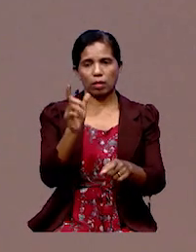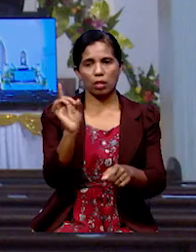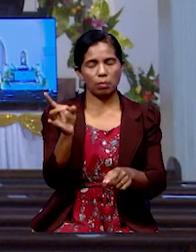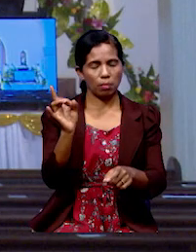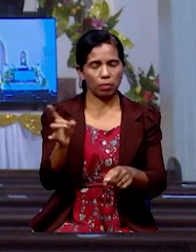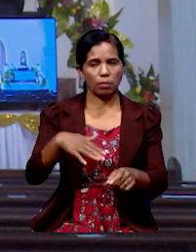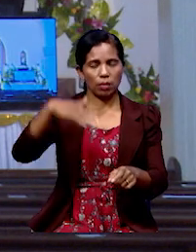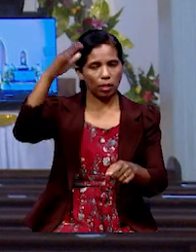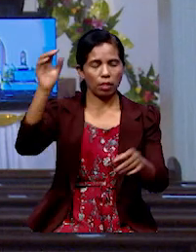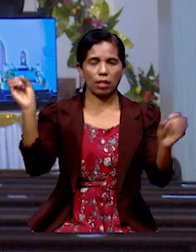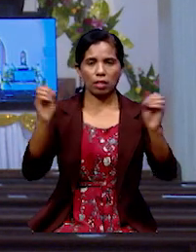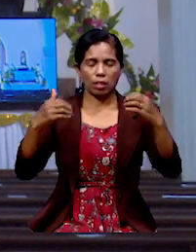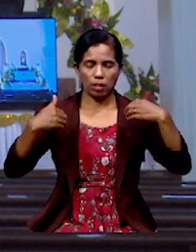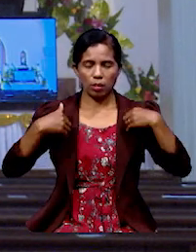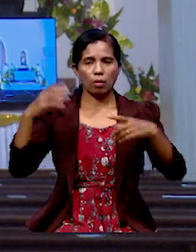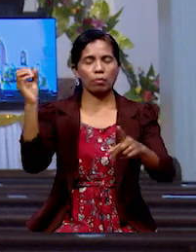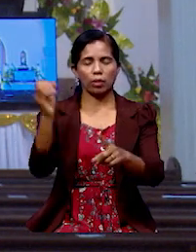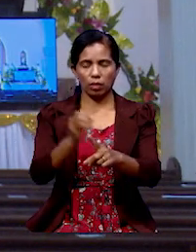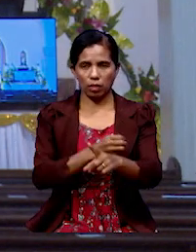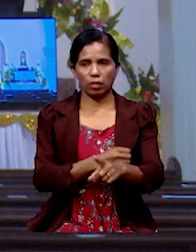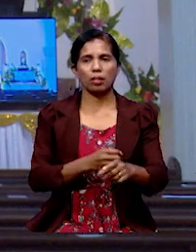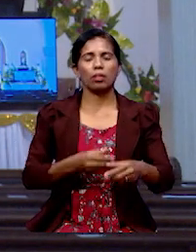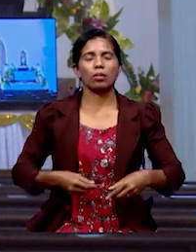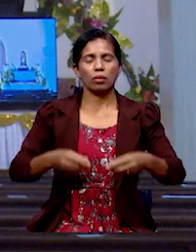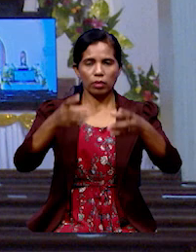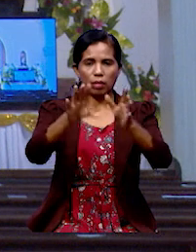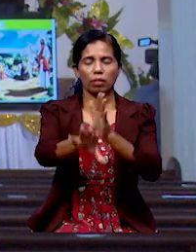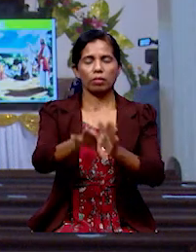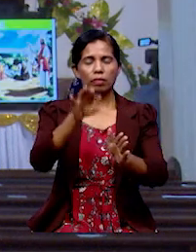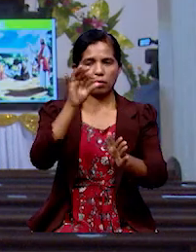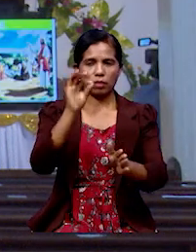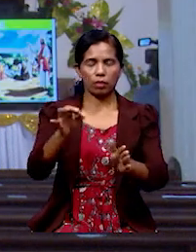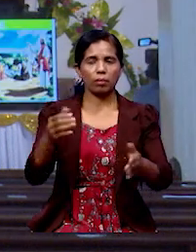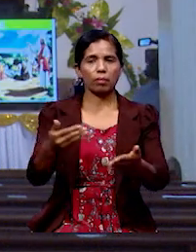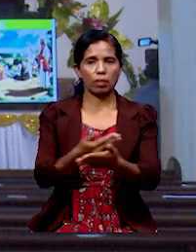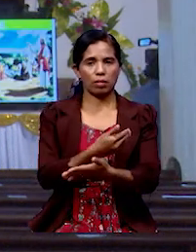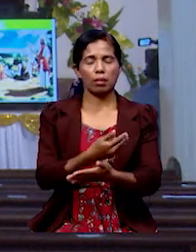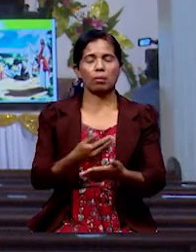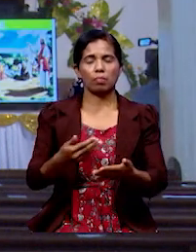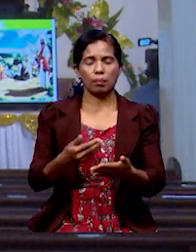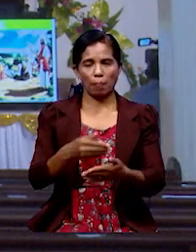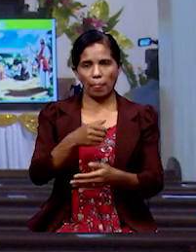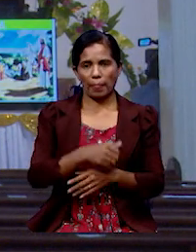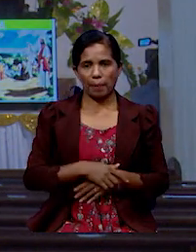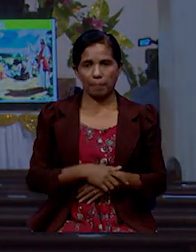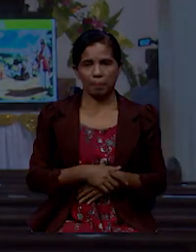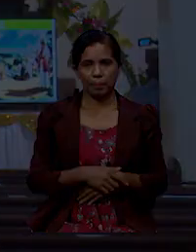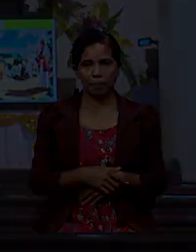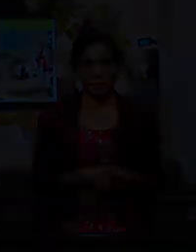ia ona oportunidade atutuir conclave hodi foti sai Papa Fon. Fátima Pereira, Elugaio, GMN.